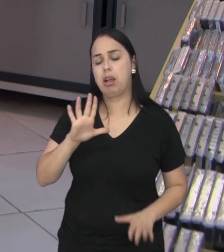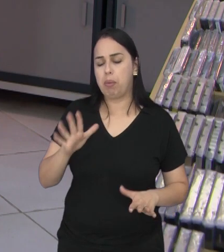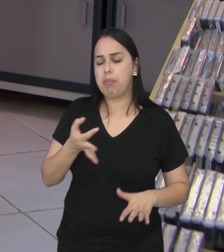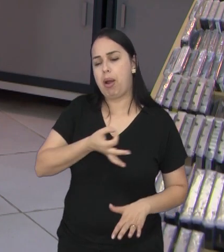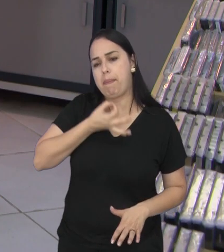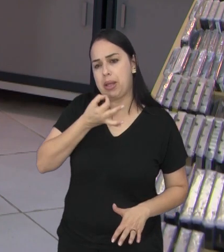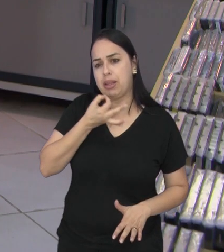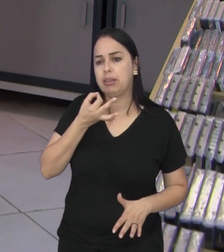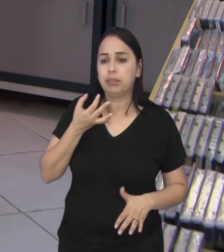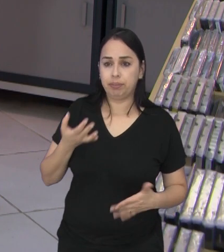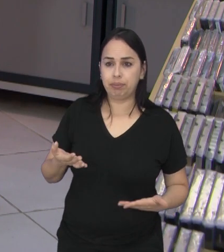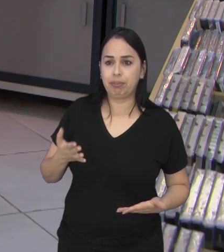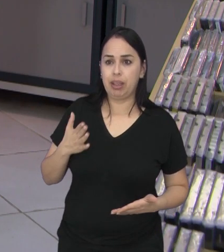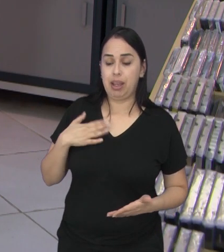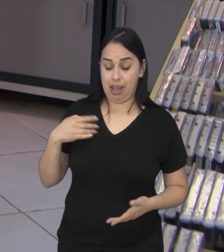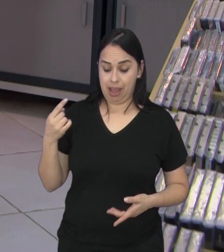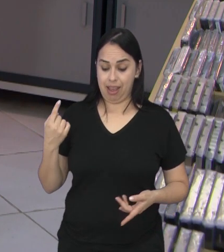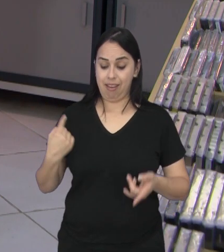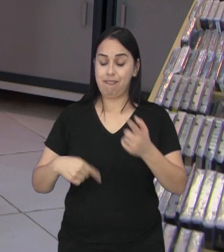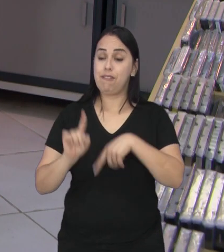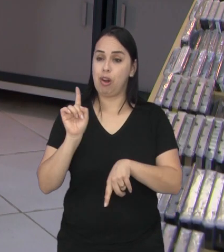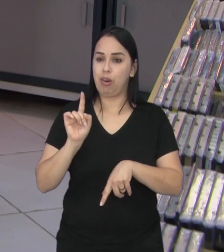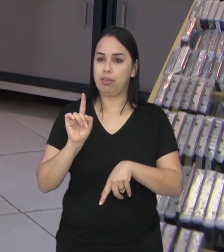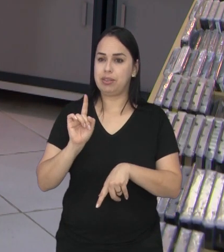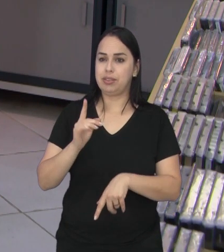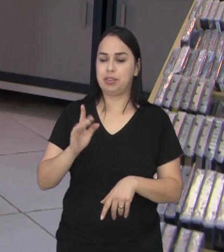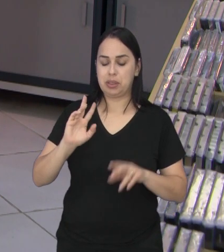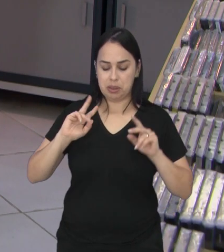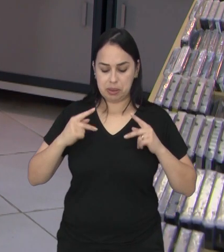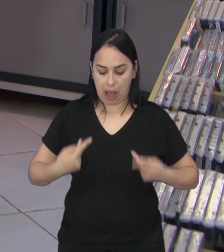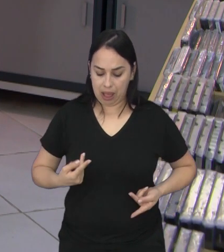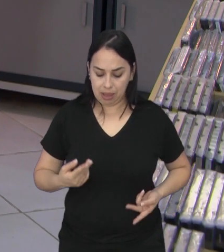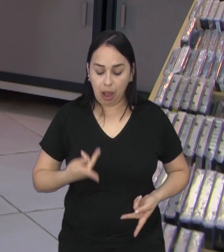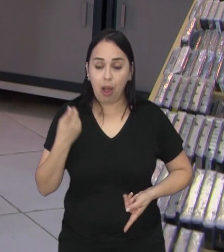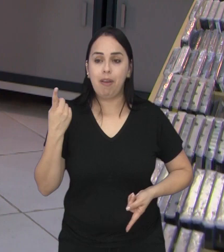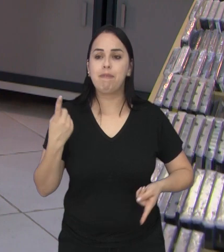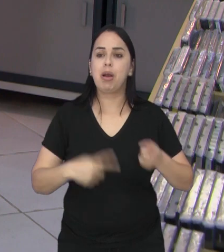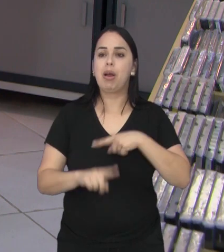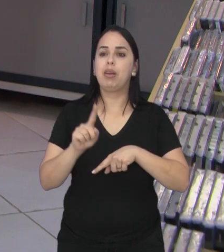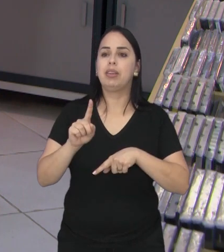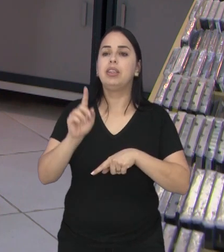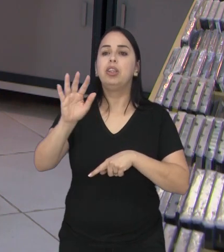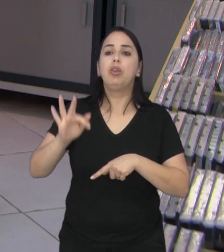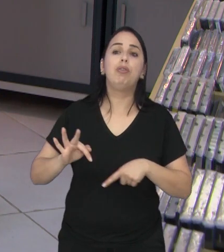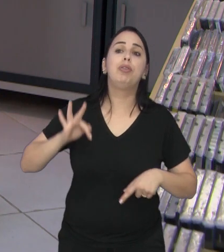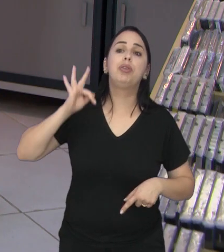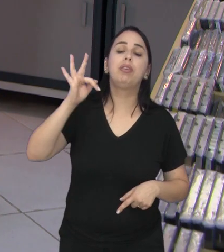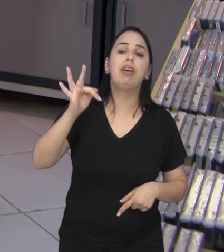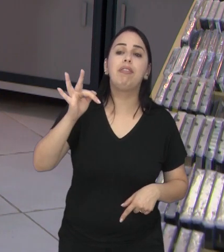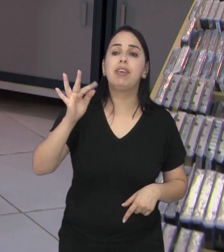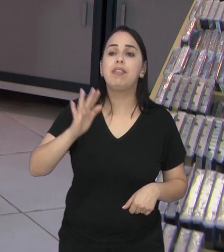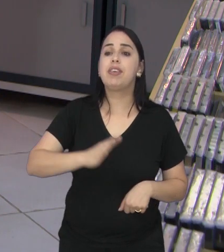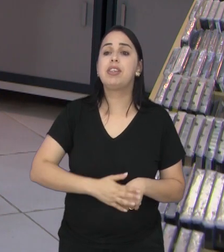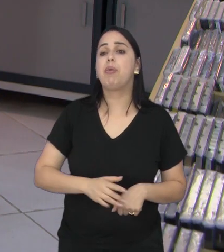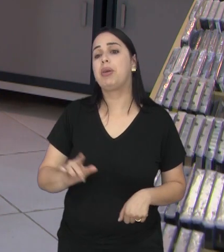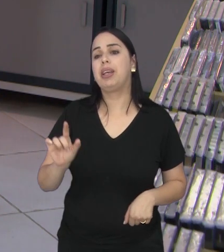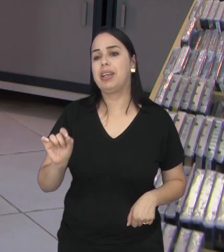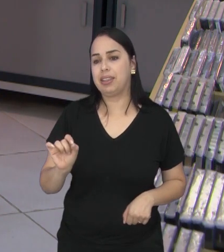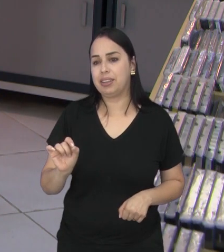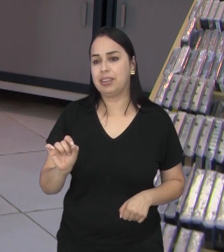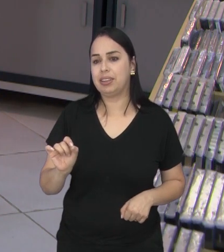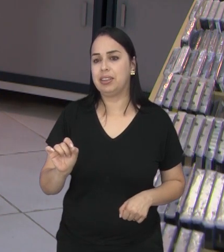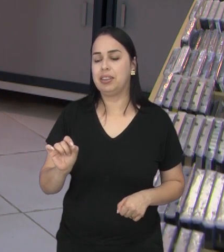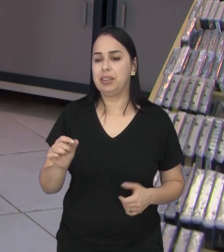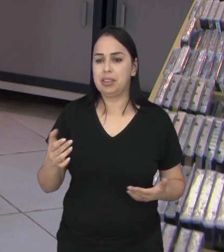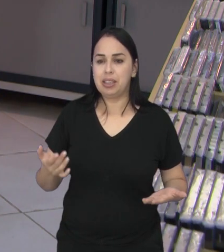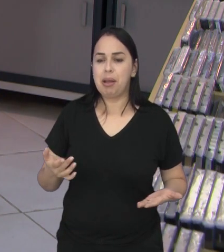que é isso mesmo, a nossa evolução, sabe? O ser que a gente pretende ser lá na frente tem a ver com o que a gente é